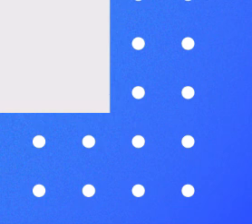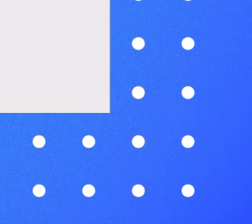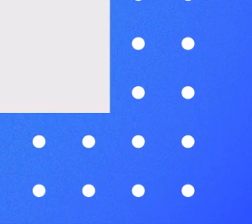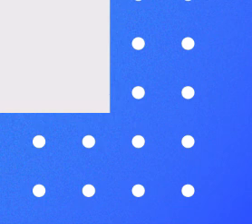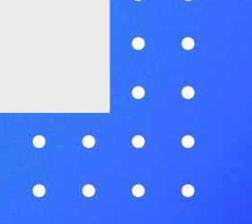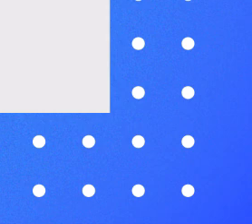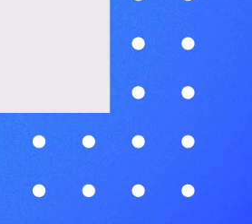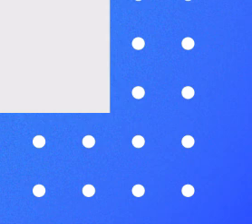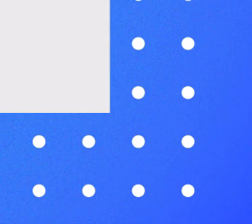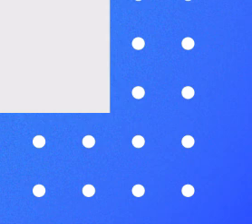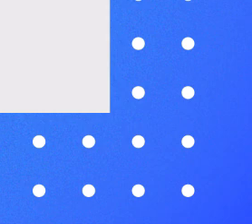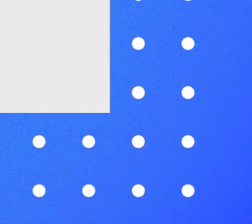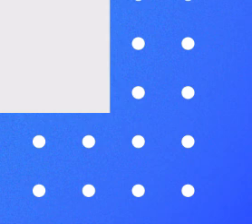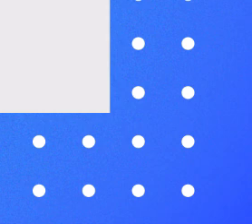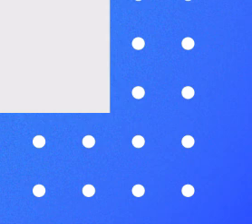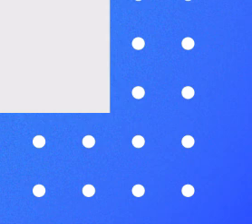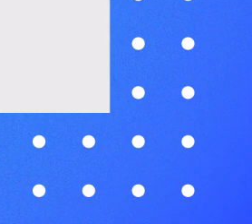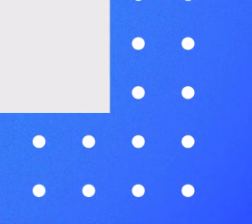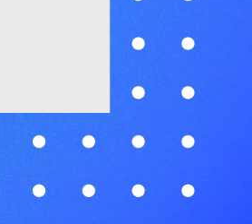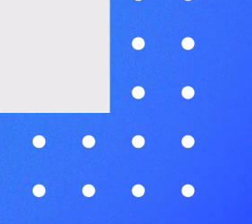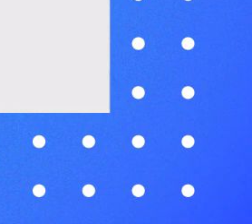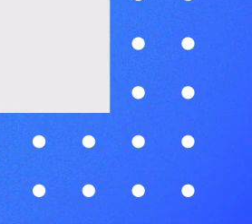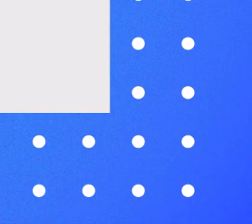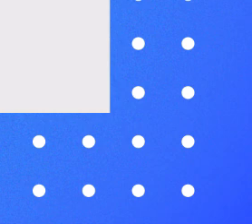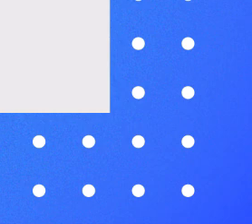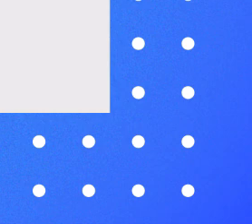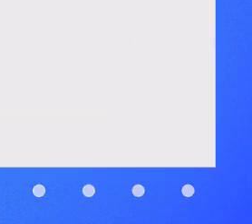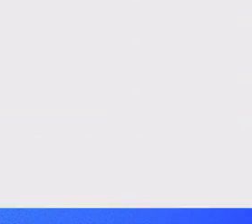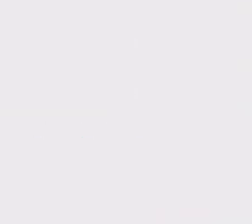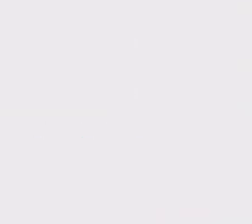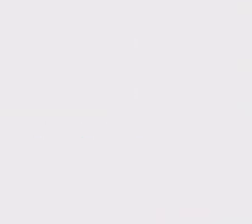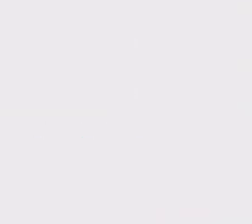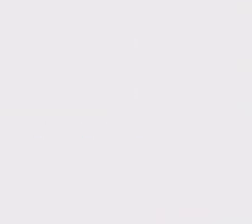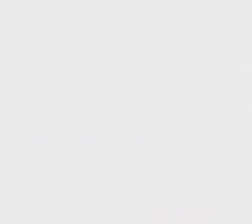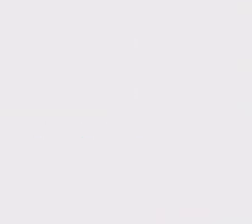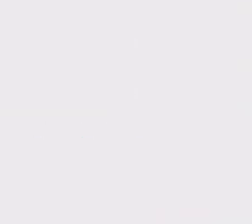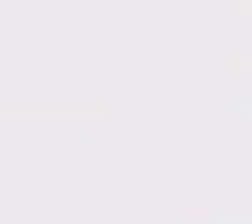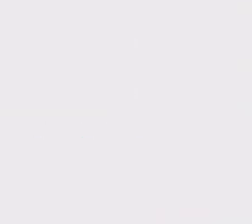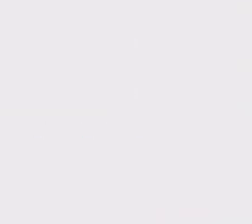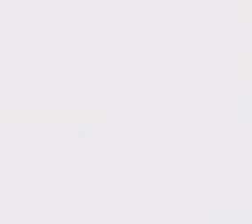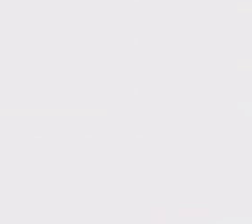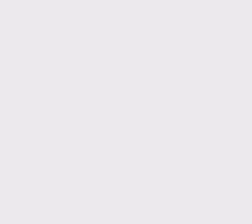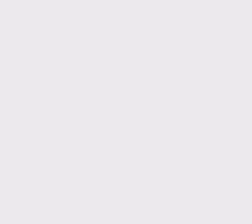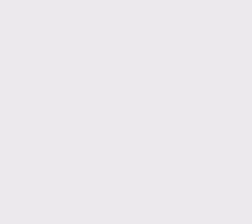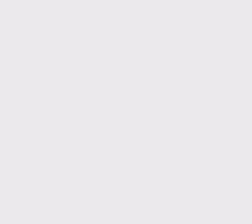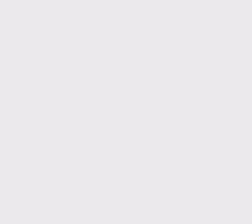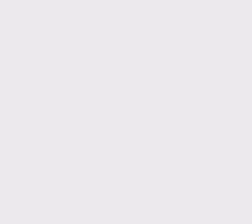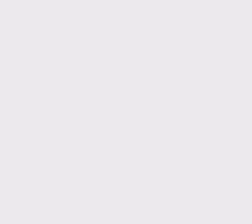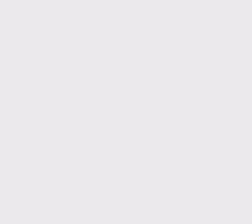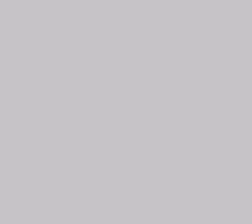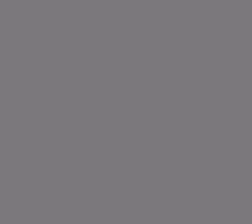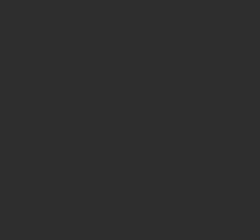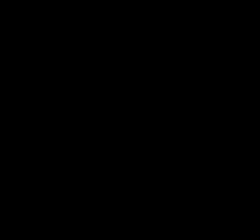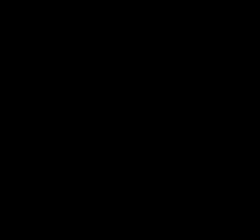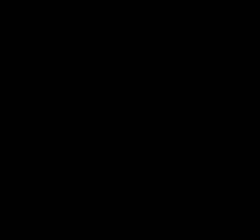Vídeo aula produzida em março de 2021. Brasão do Governo do Estado de Pernambuco.